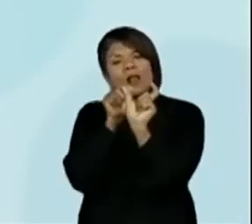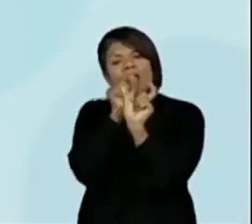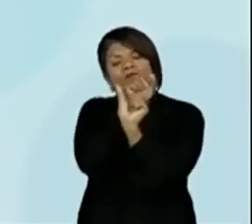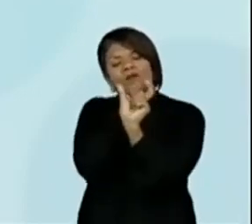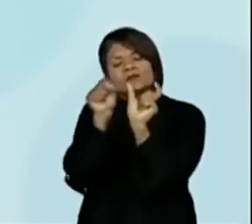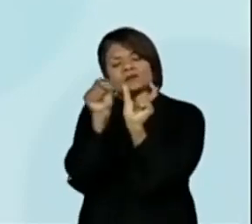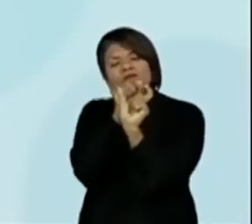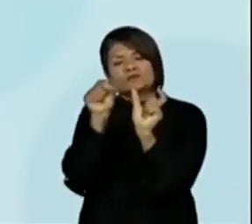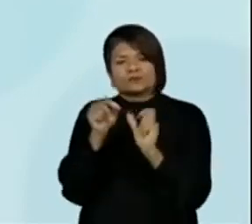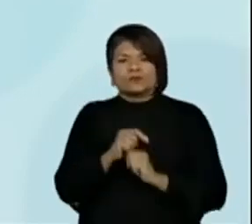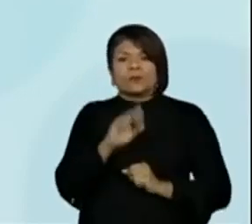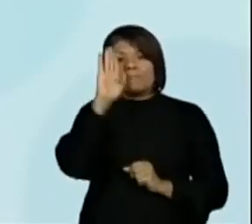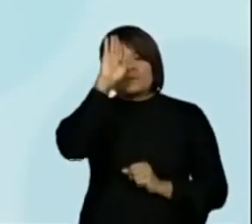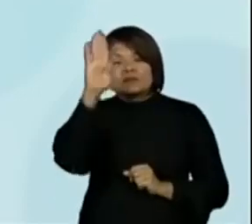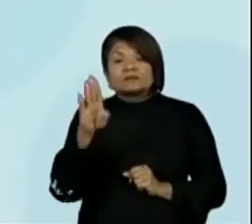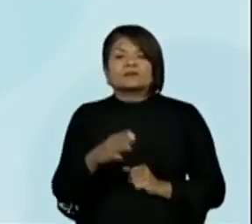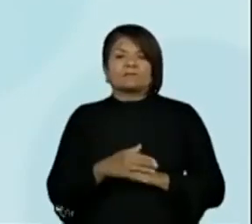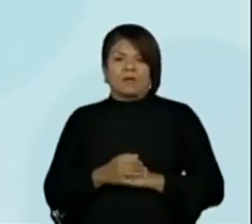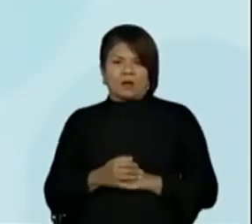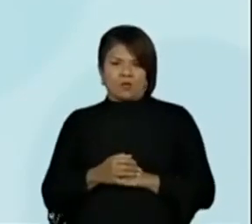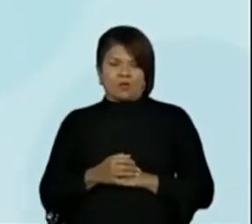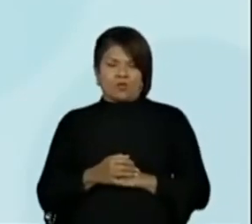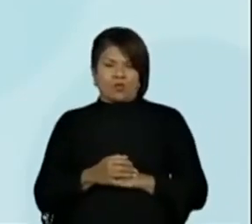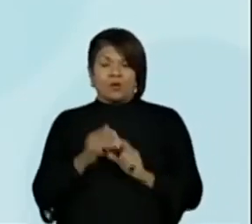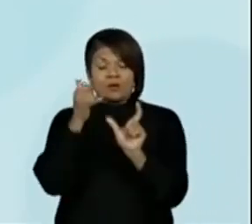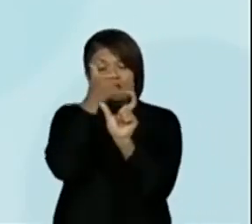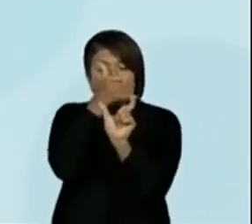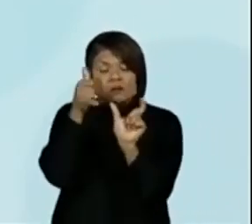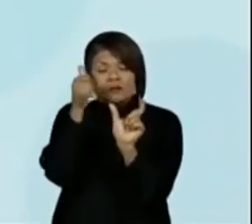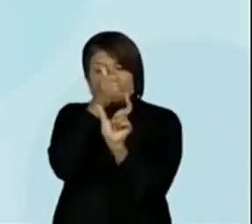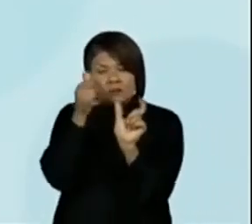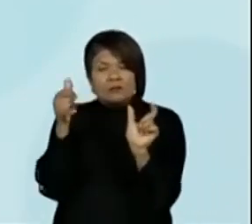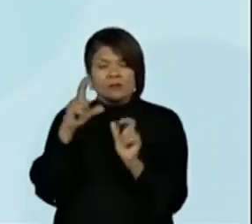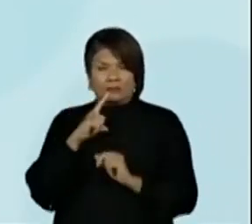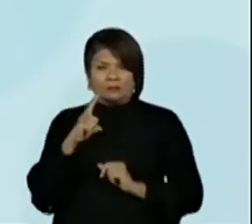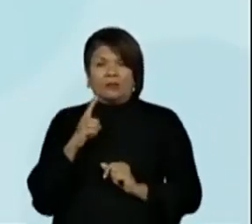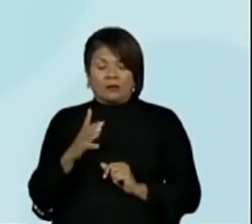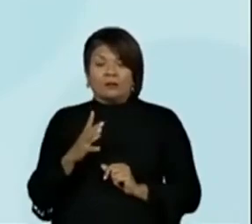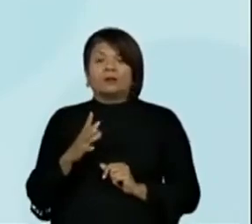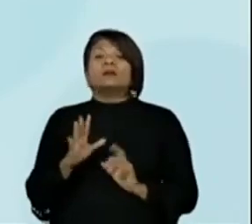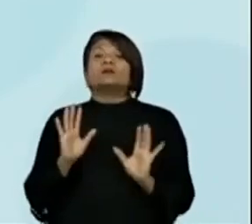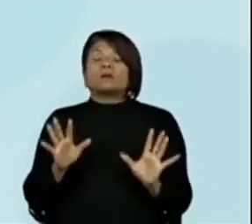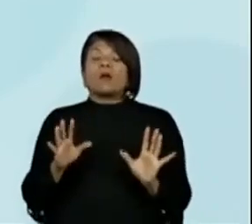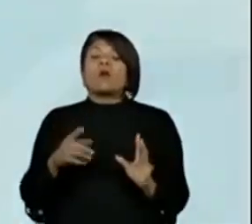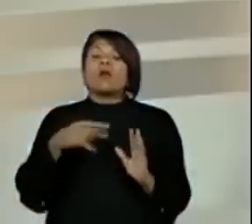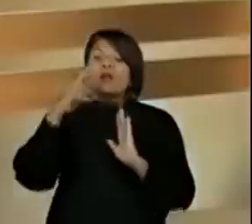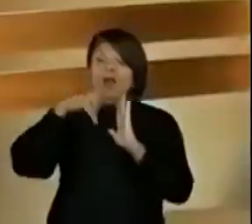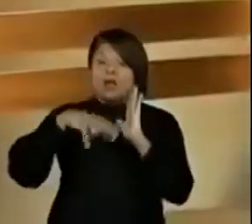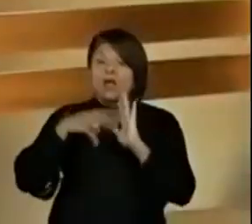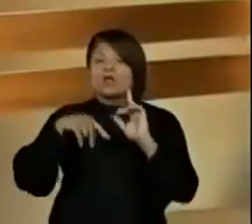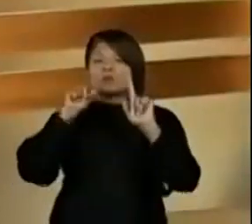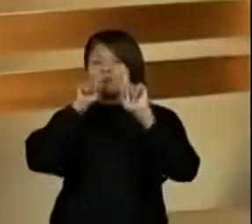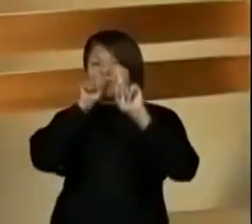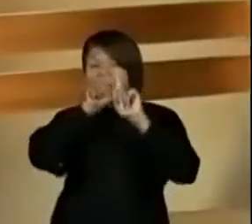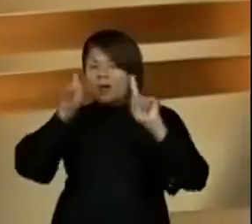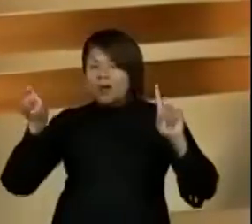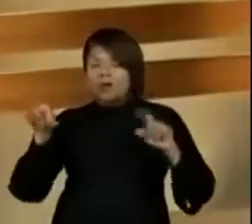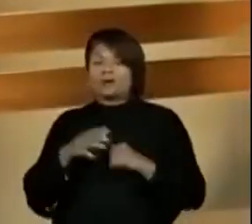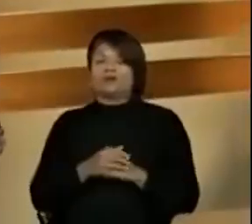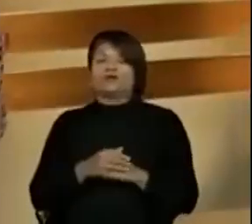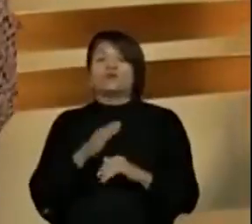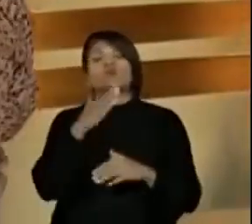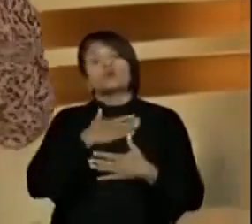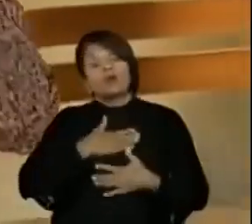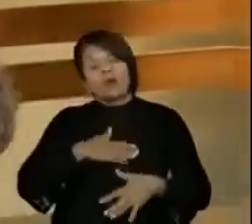partes principais? É esse exercício. Ler um parágrafo, ir com calma, ver o que é importante,